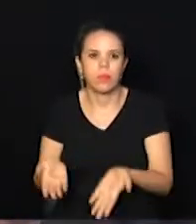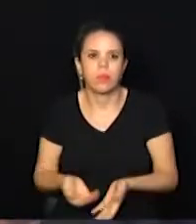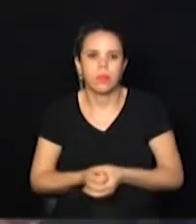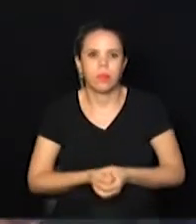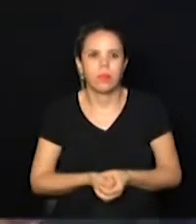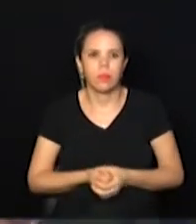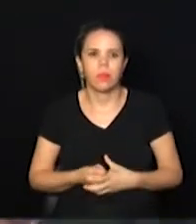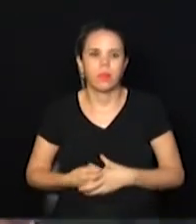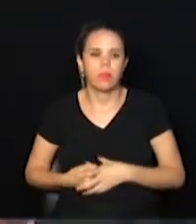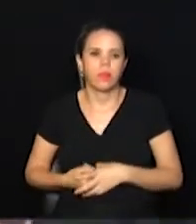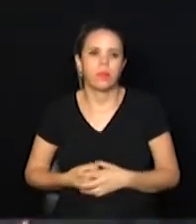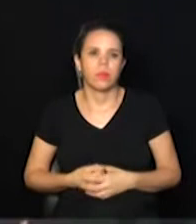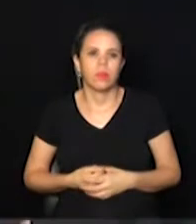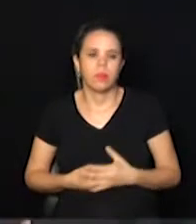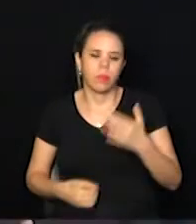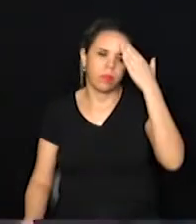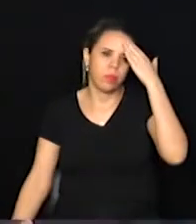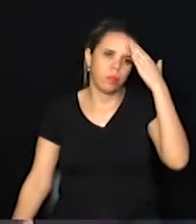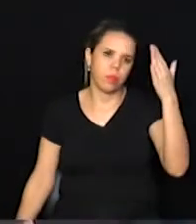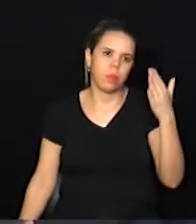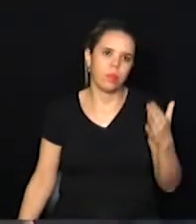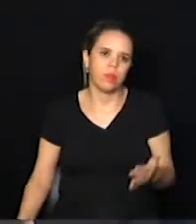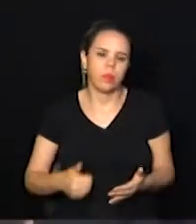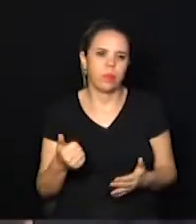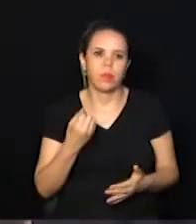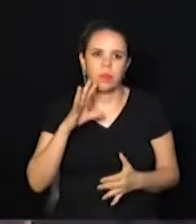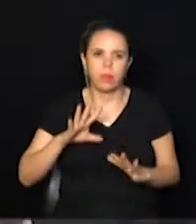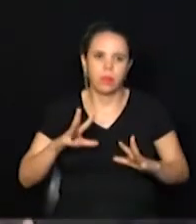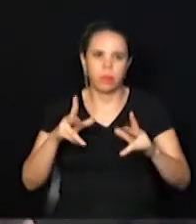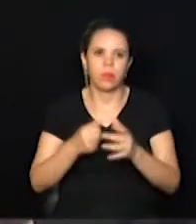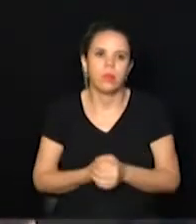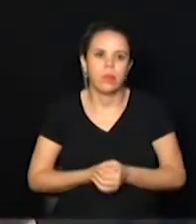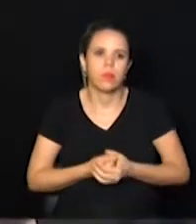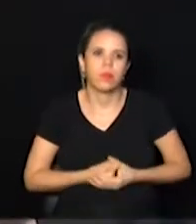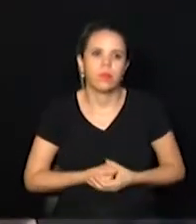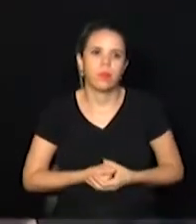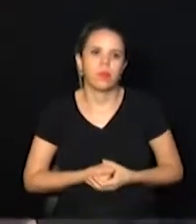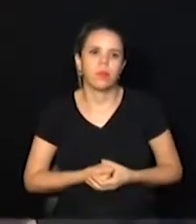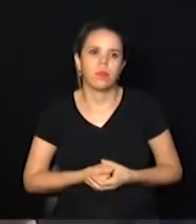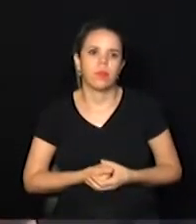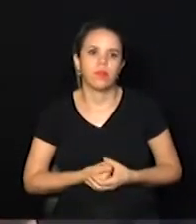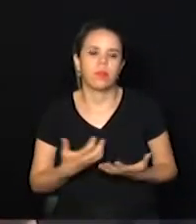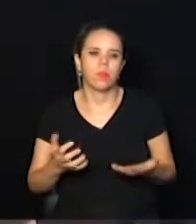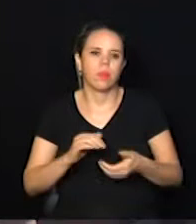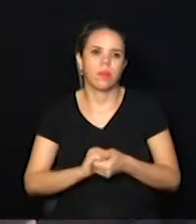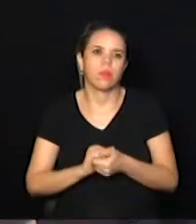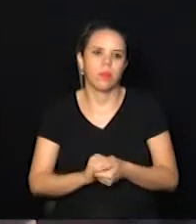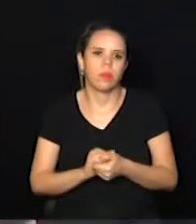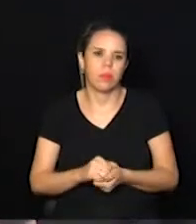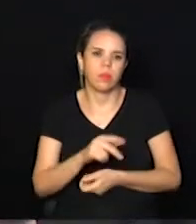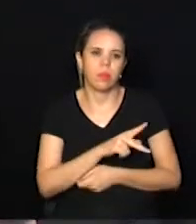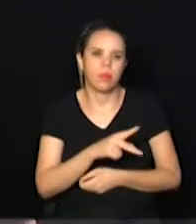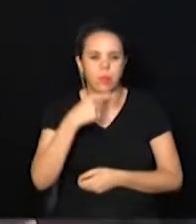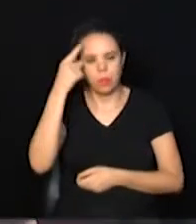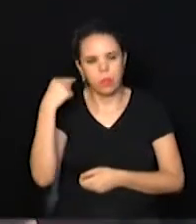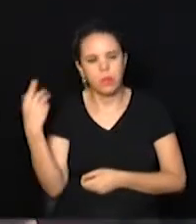Vereador. Obrigado, gente. Primeiro, boa tarde a todos, a todas. Quero cumprimentar a nossa presidenta